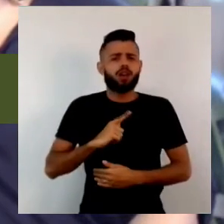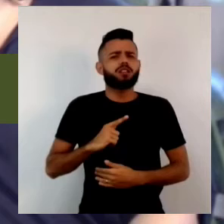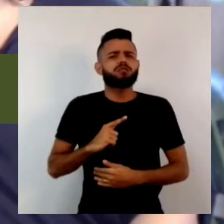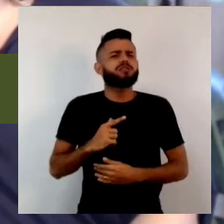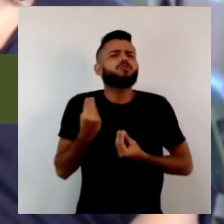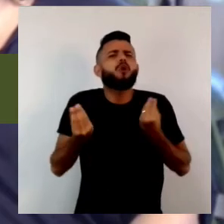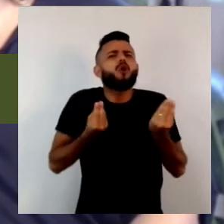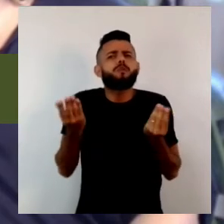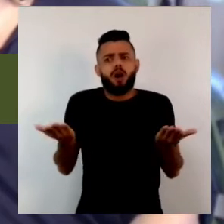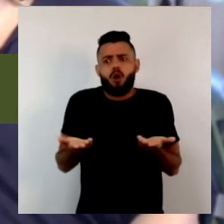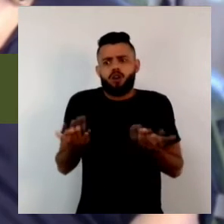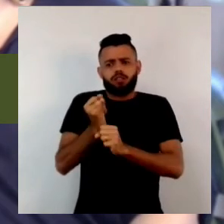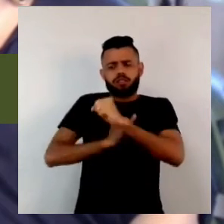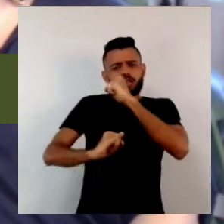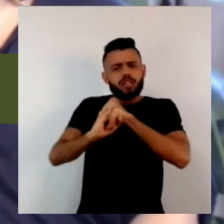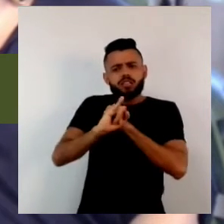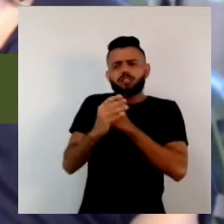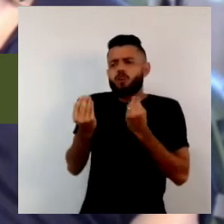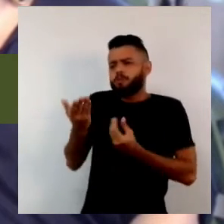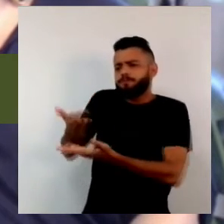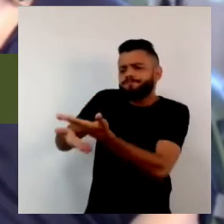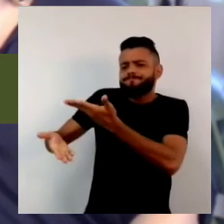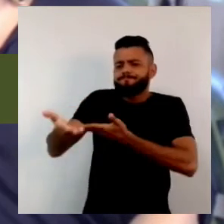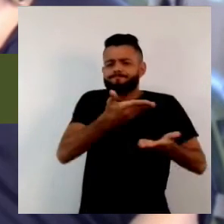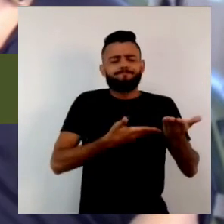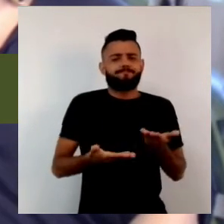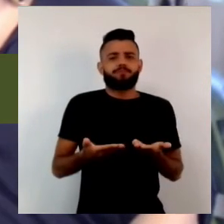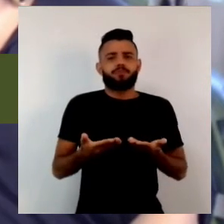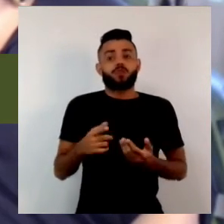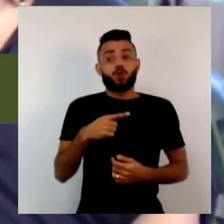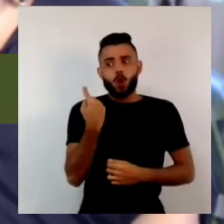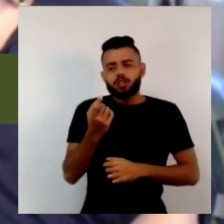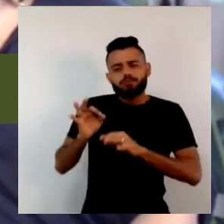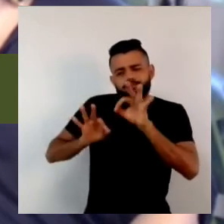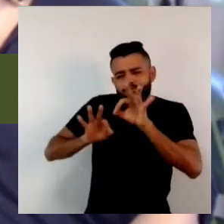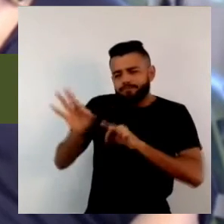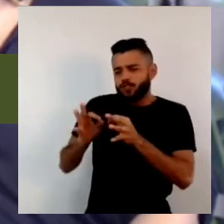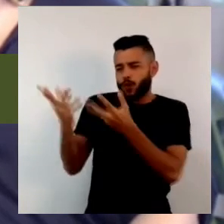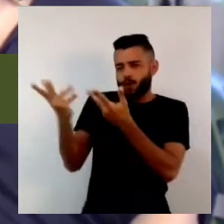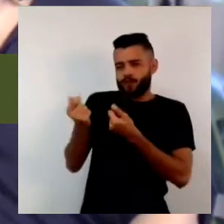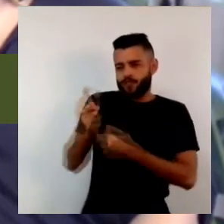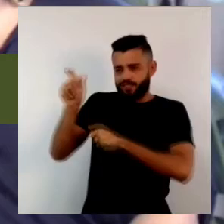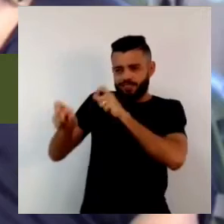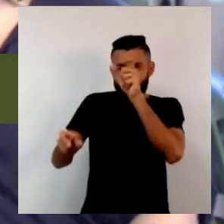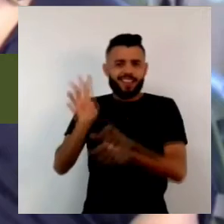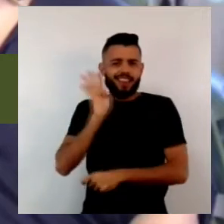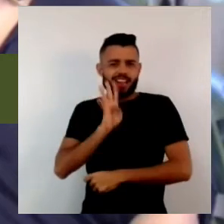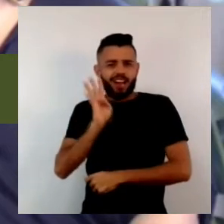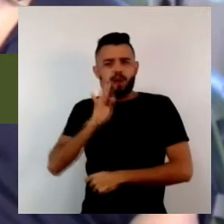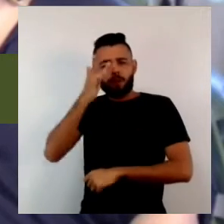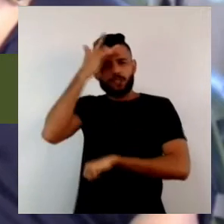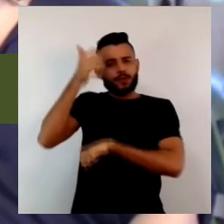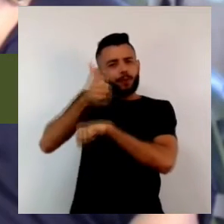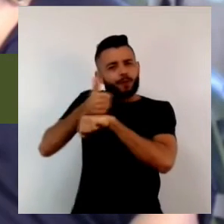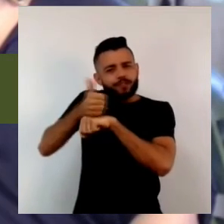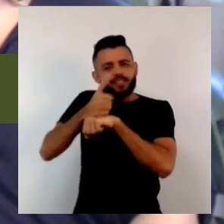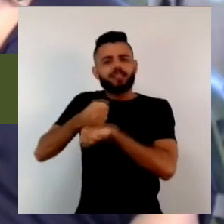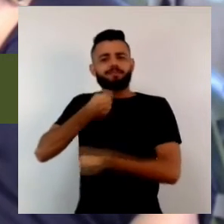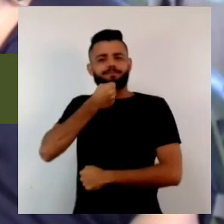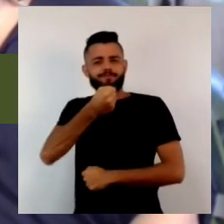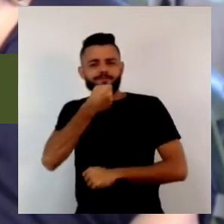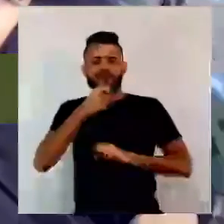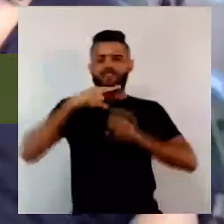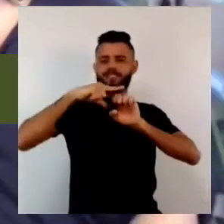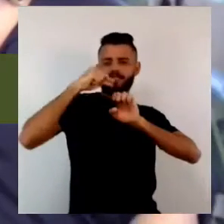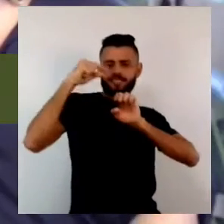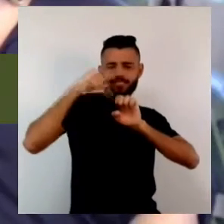preparou e convidou uma galera muito legal, que a gente está muito animado, de jornalistas, empreendedores, profissionais da área de